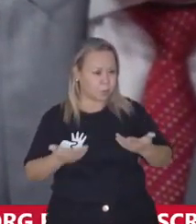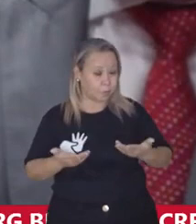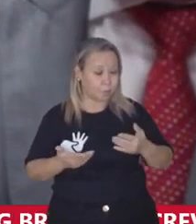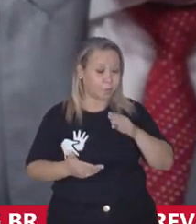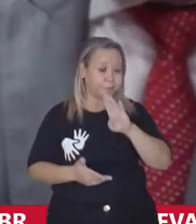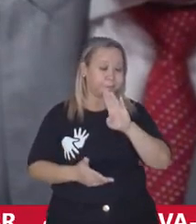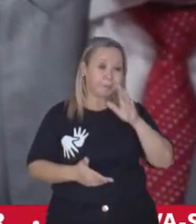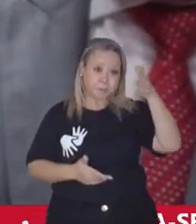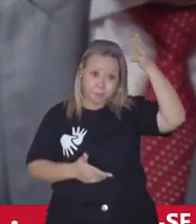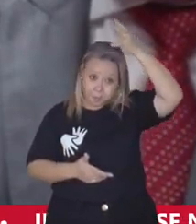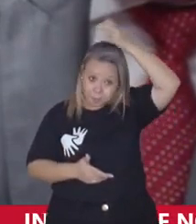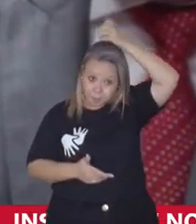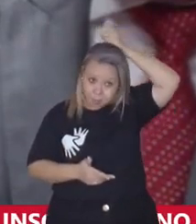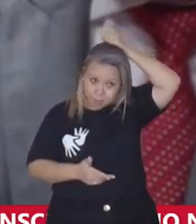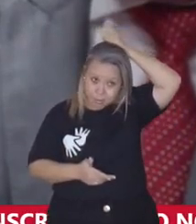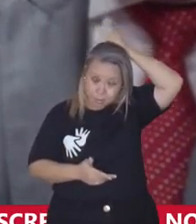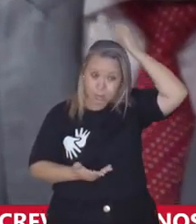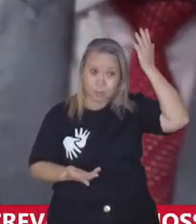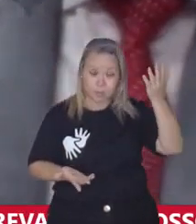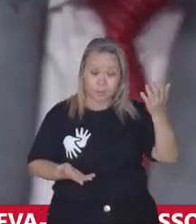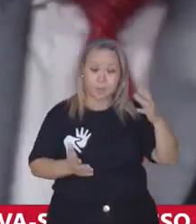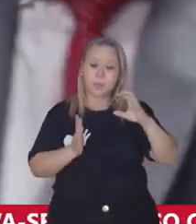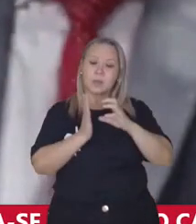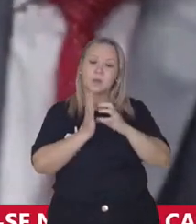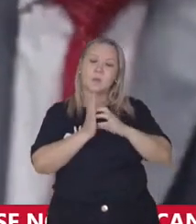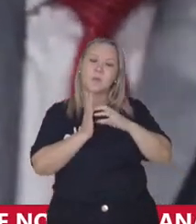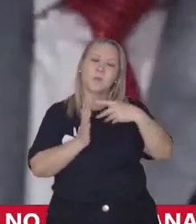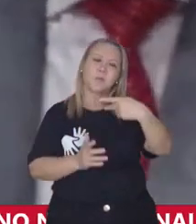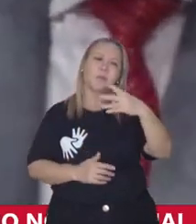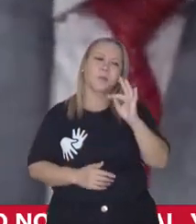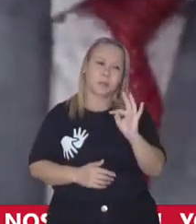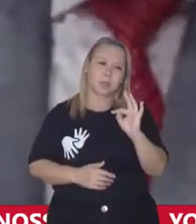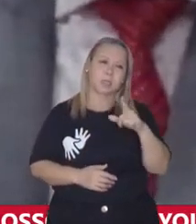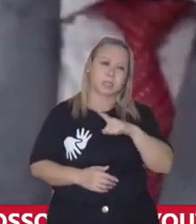da Silva. Então o Partido dos Trabalhadores tem